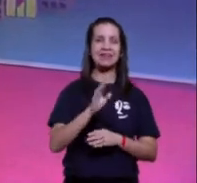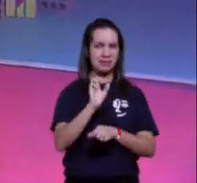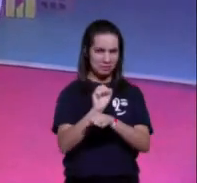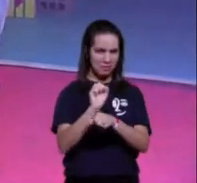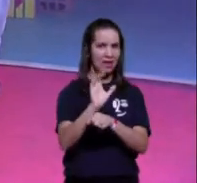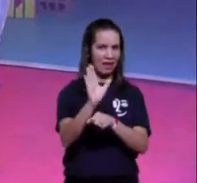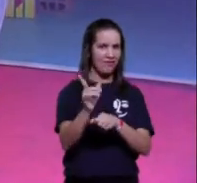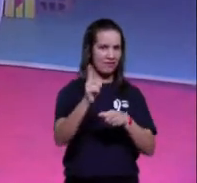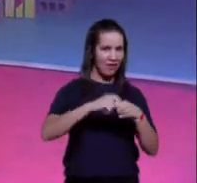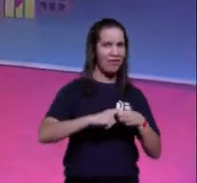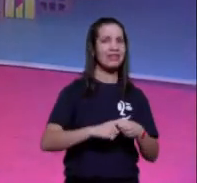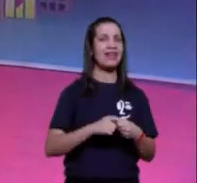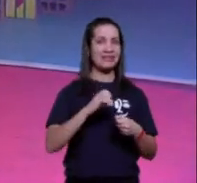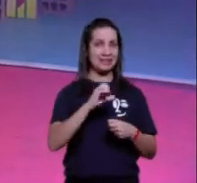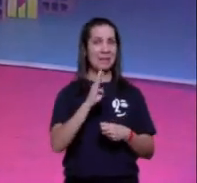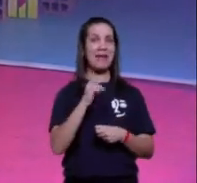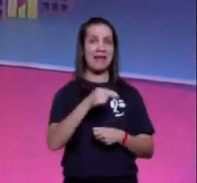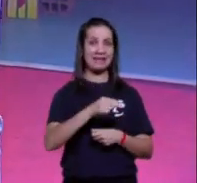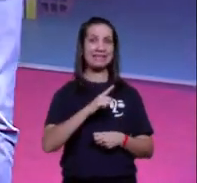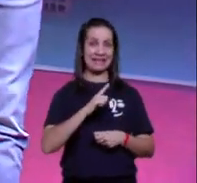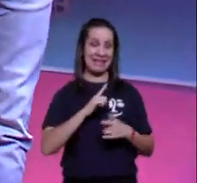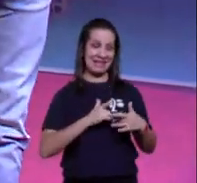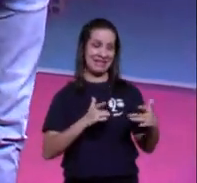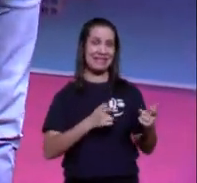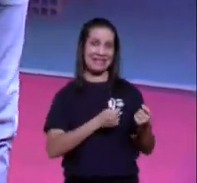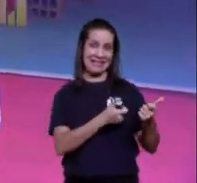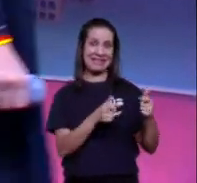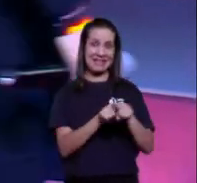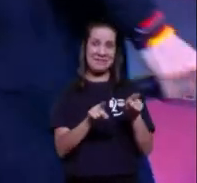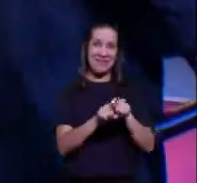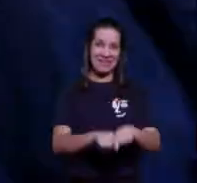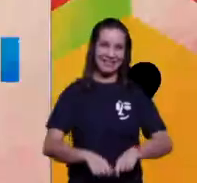rádio que toca notícia agora vai tocar doação também. Aí sim.